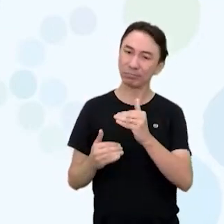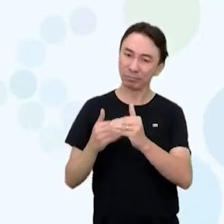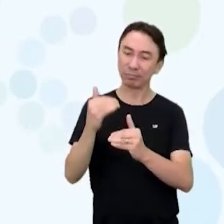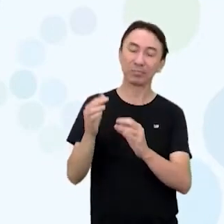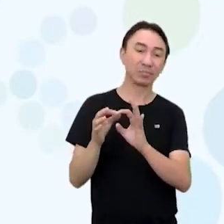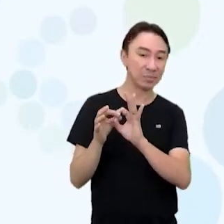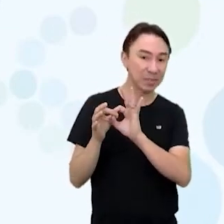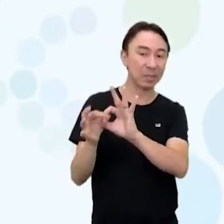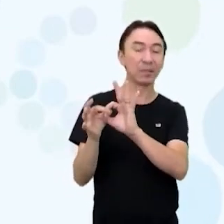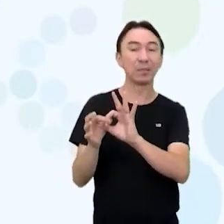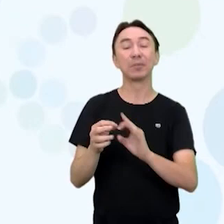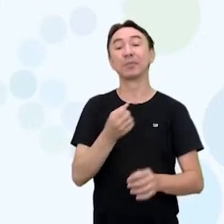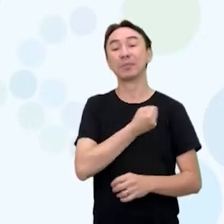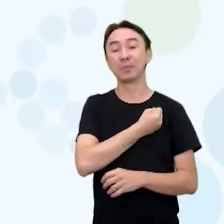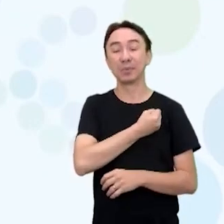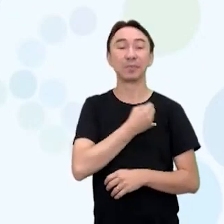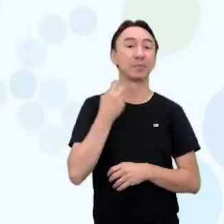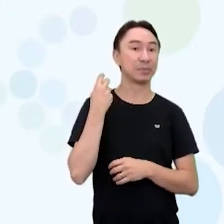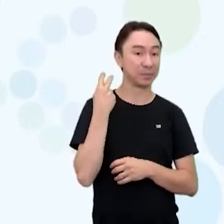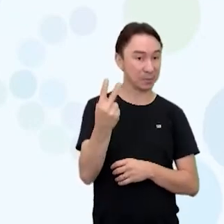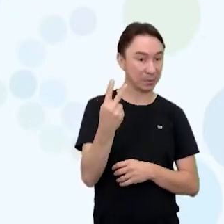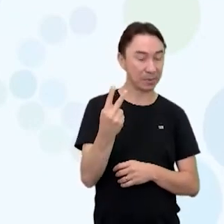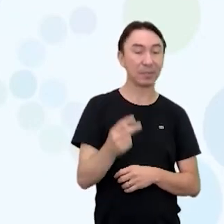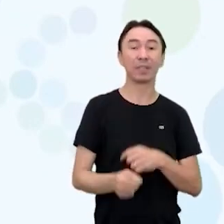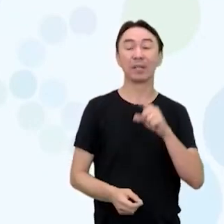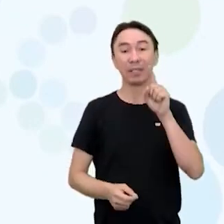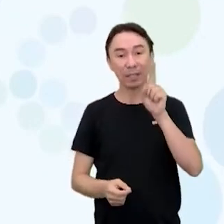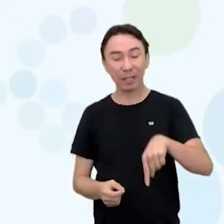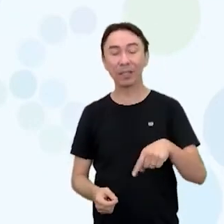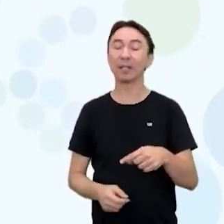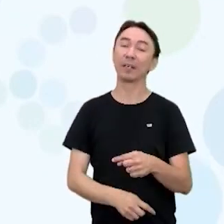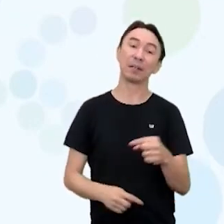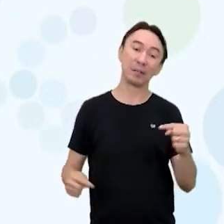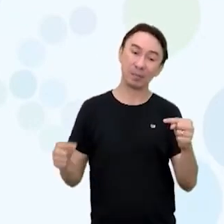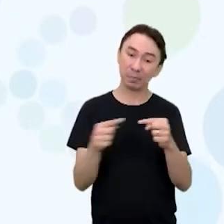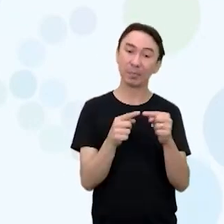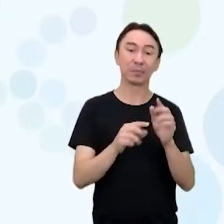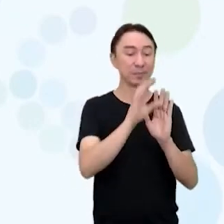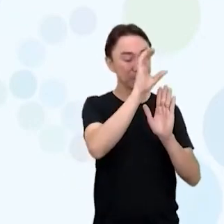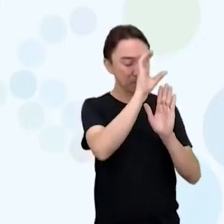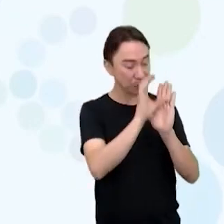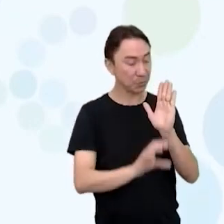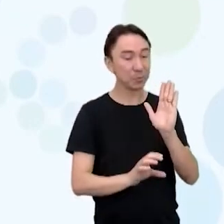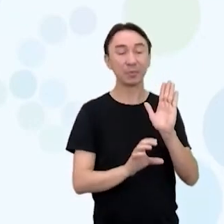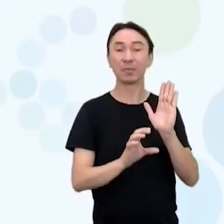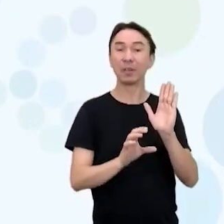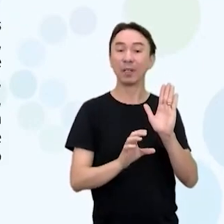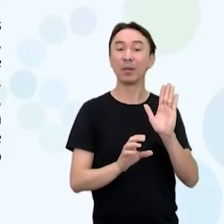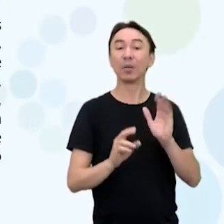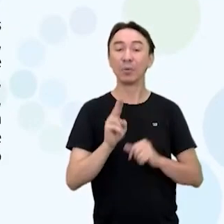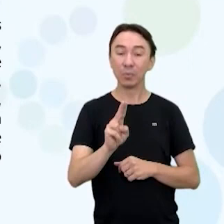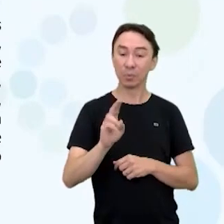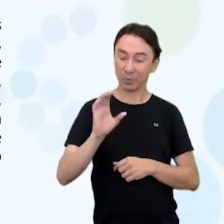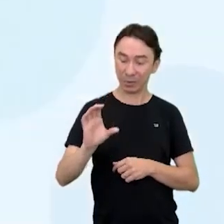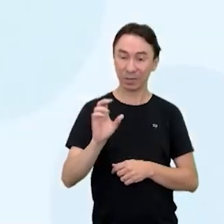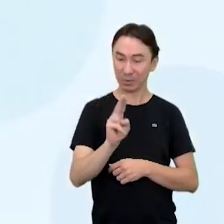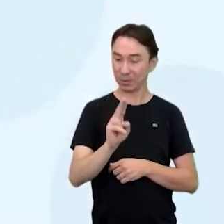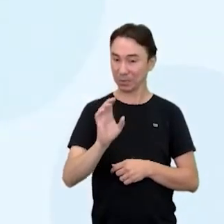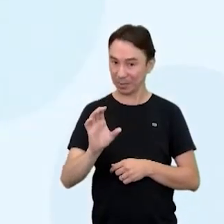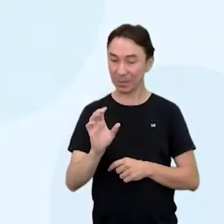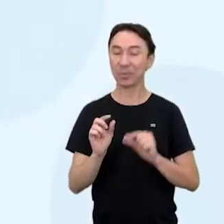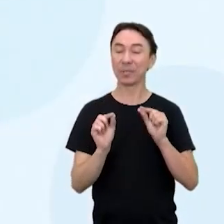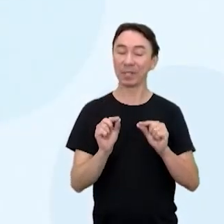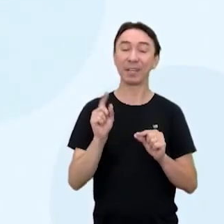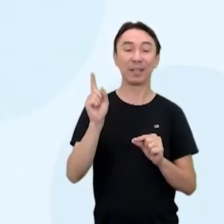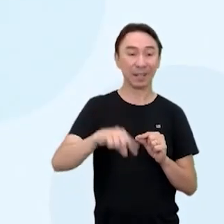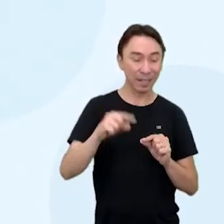cultura em movimento, que faz parte da unidade curricular tradições e heranças